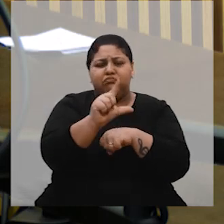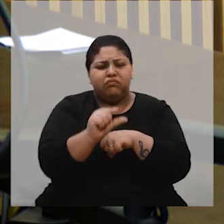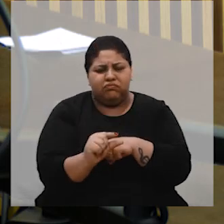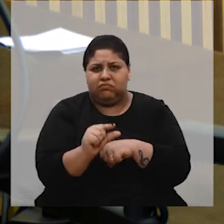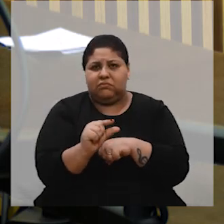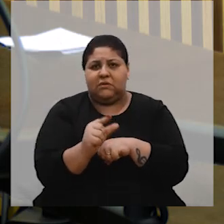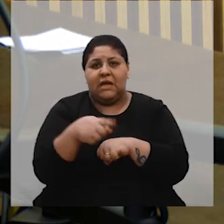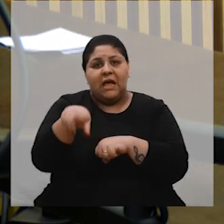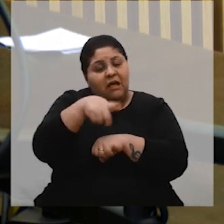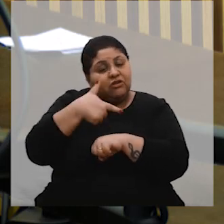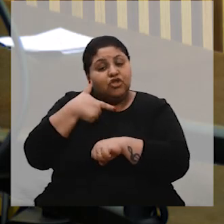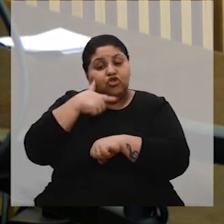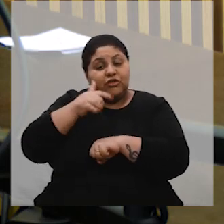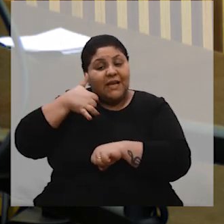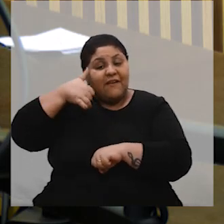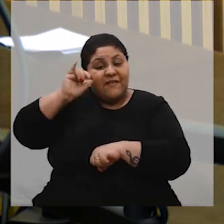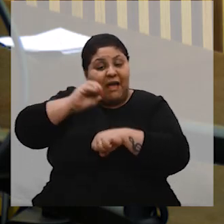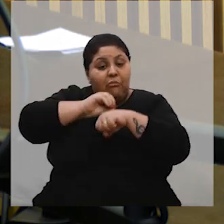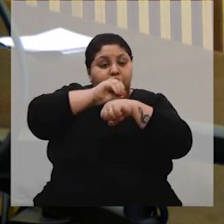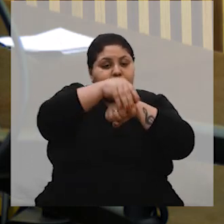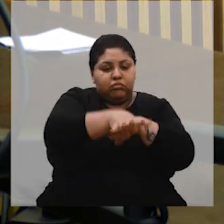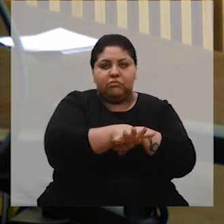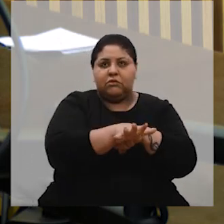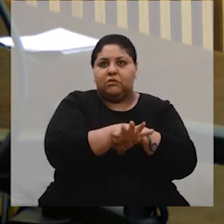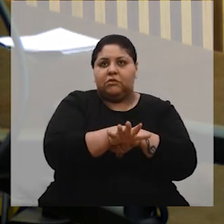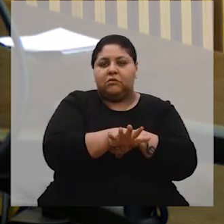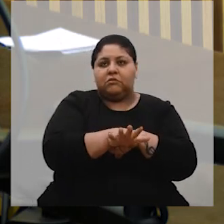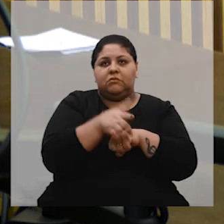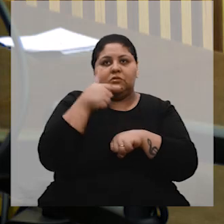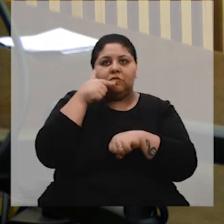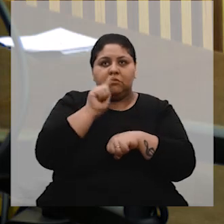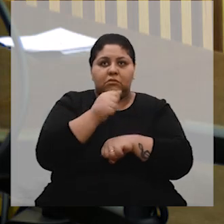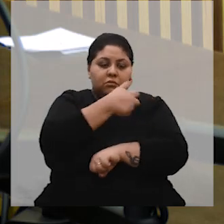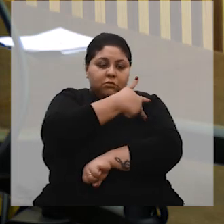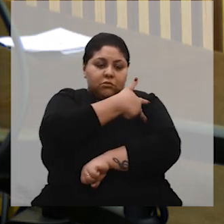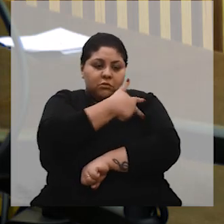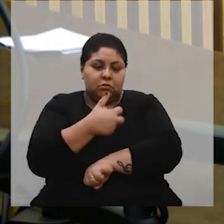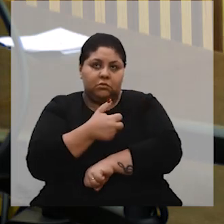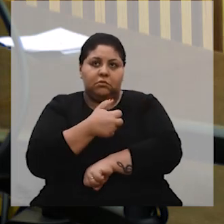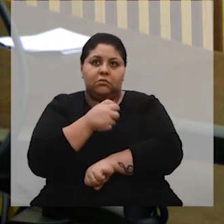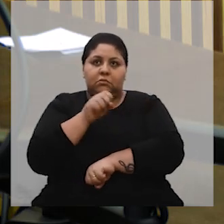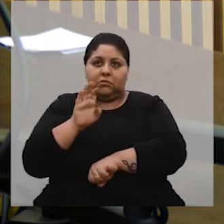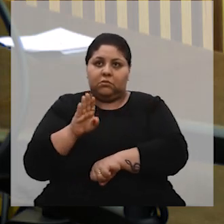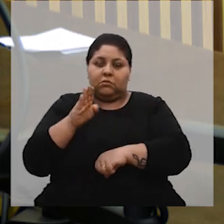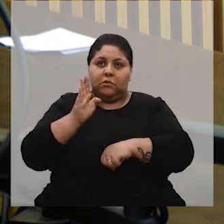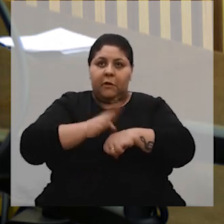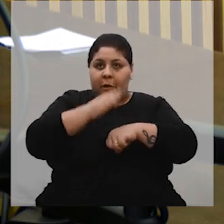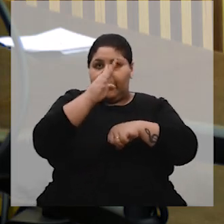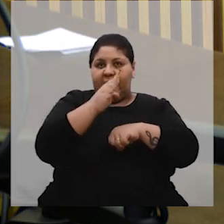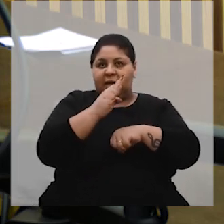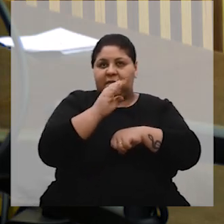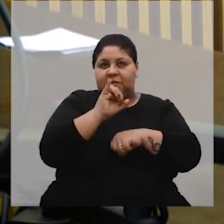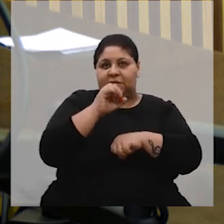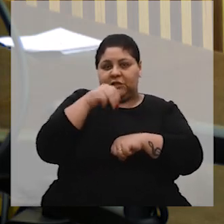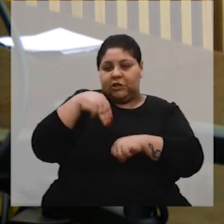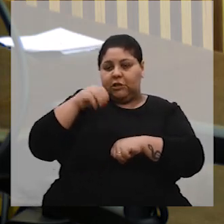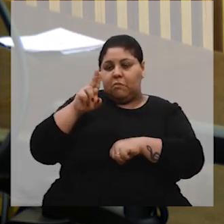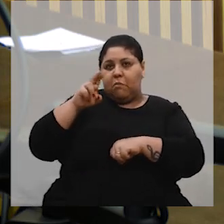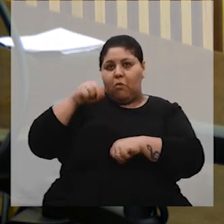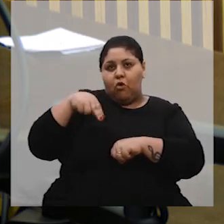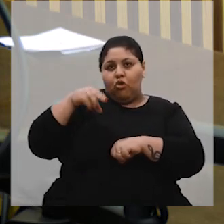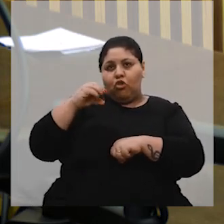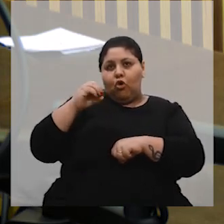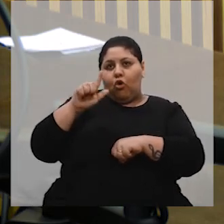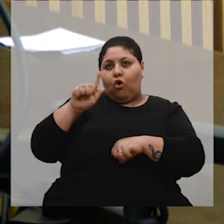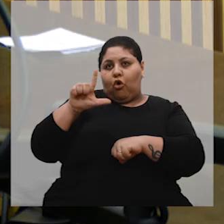muito baixa. Então, a gente consegue evitar essa transmissão conseguindo fazer a vacina da hepatite B, mais a imunoglobulina, né? E